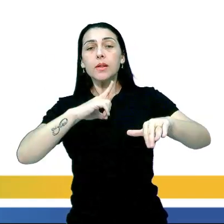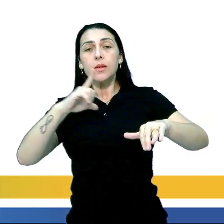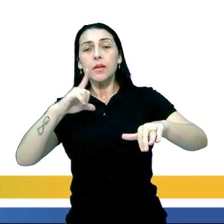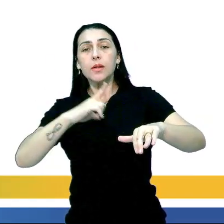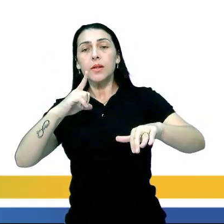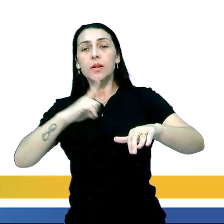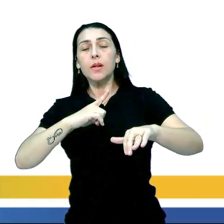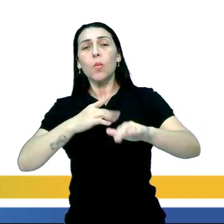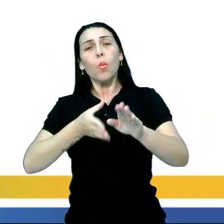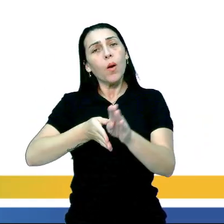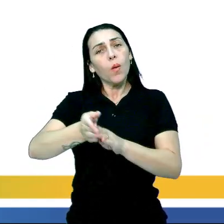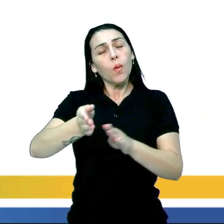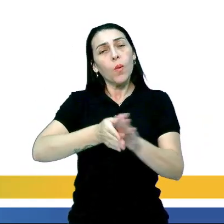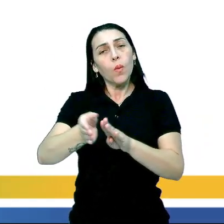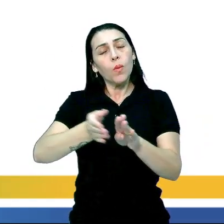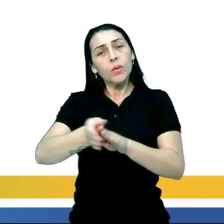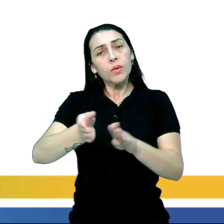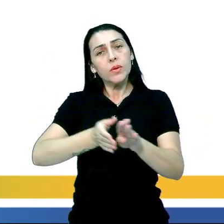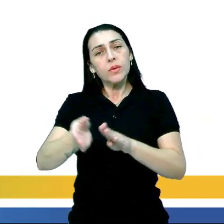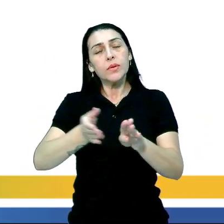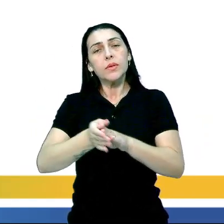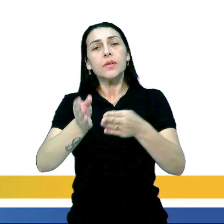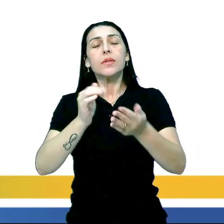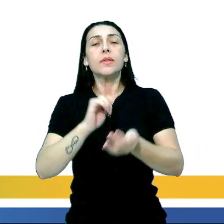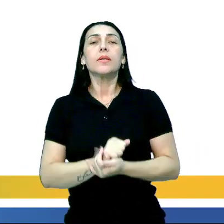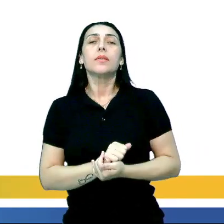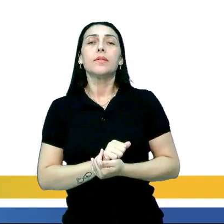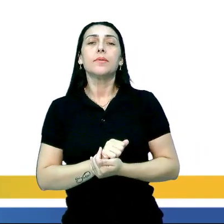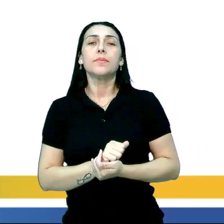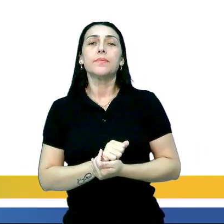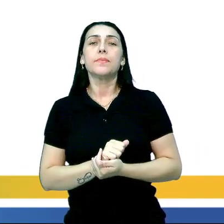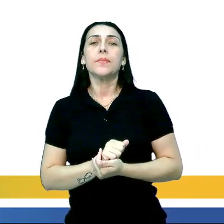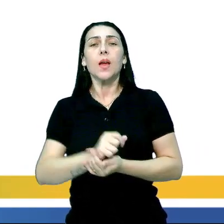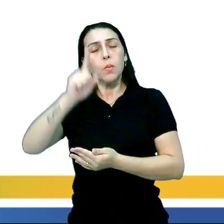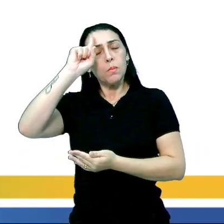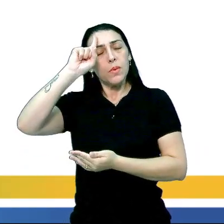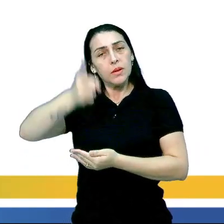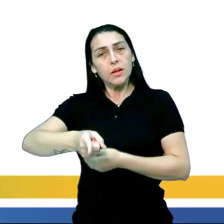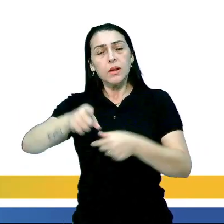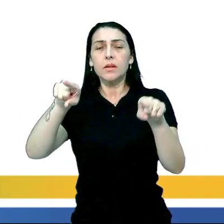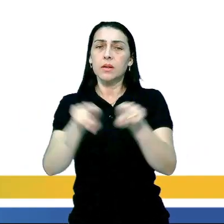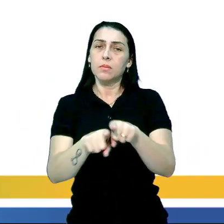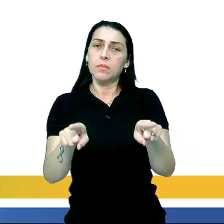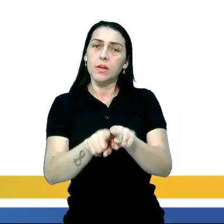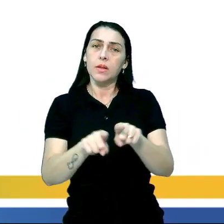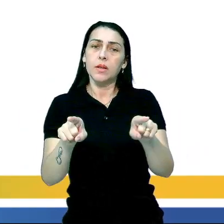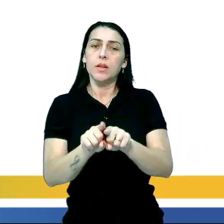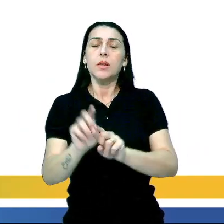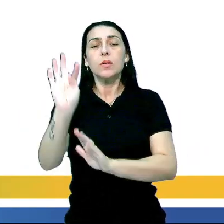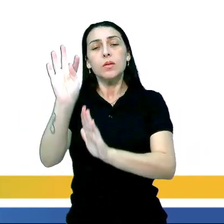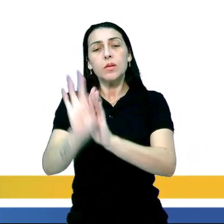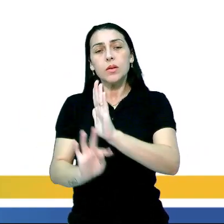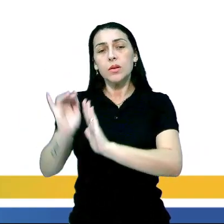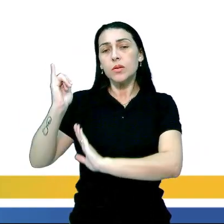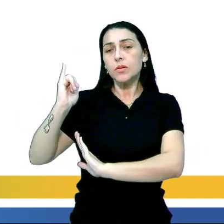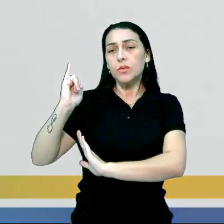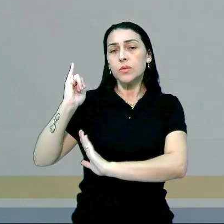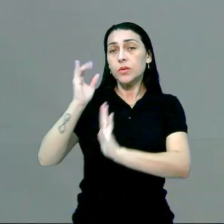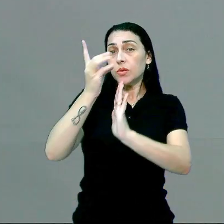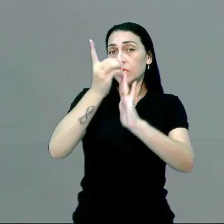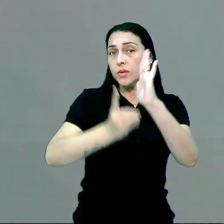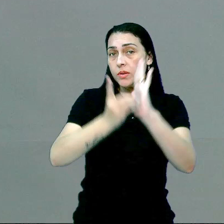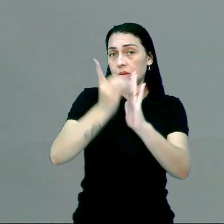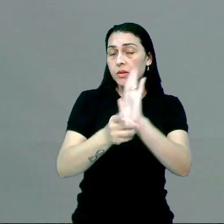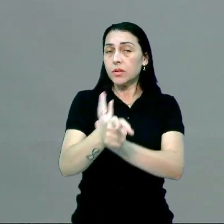o aconselhar, o instruir, o orientar, o ordenar também. E no texto dissertativo,